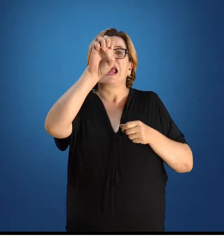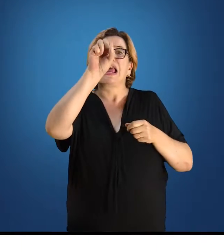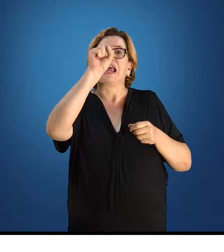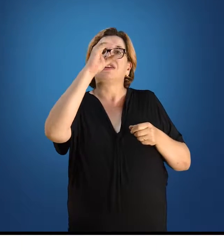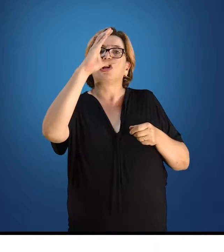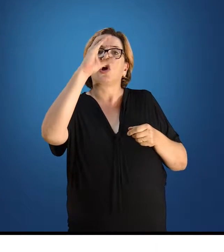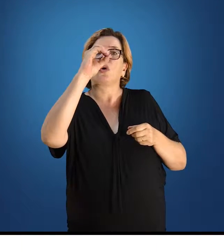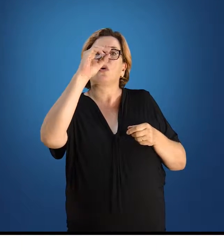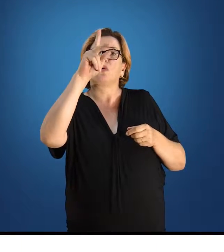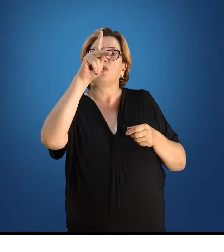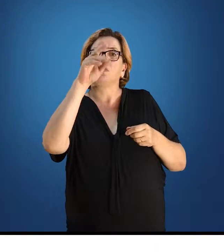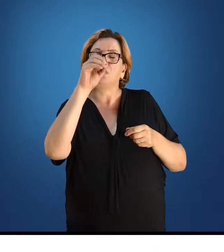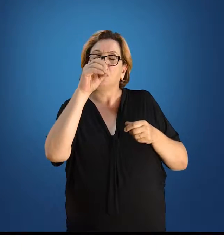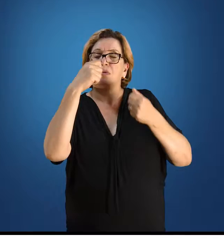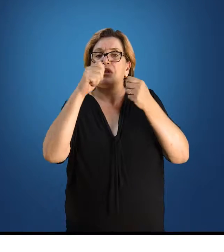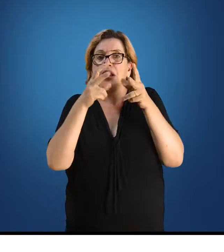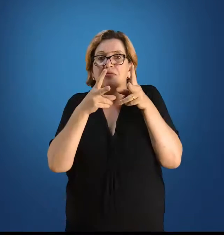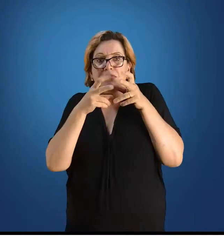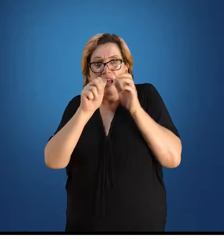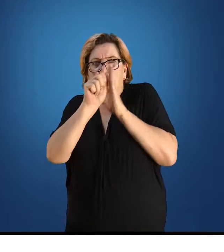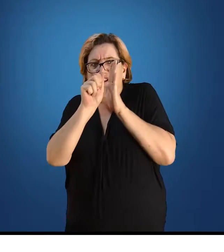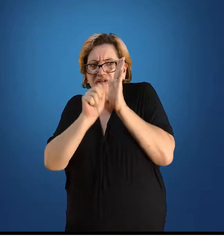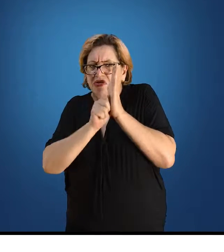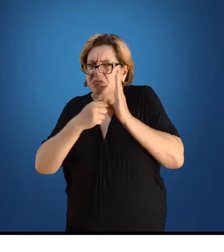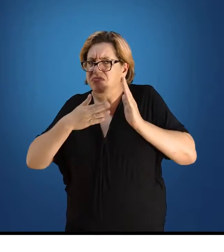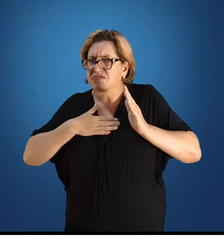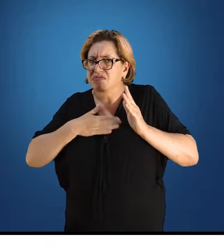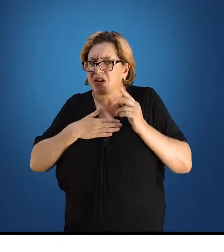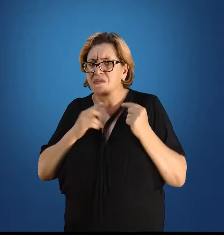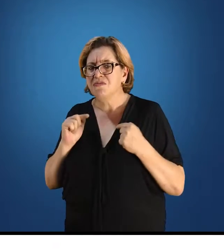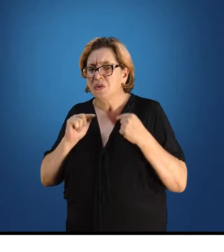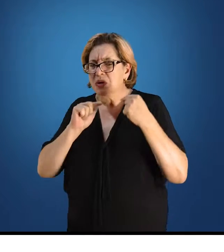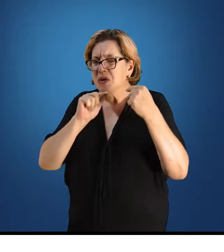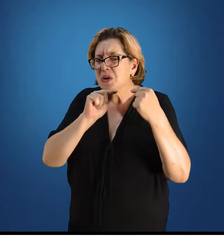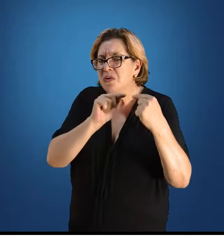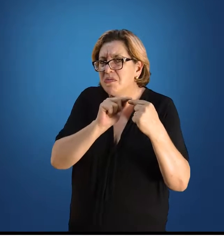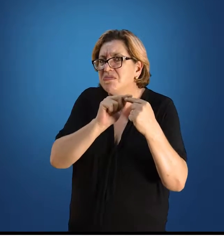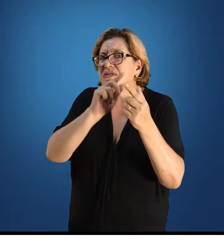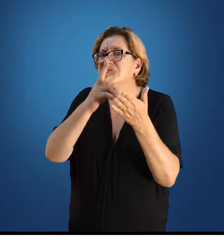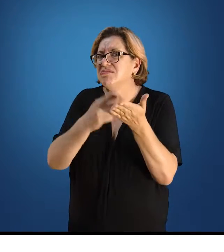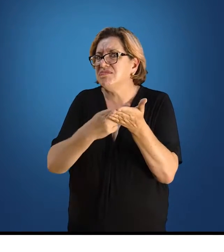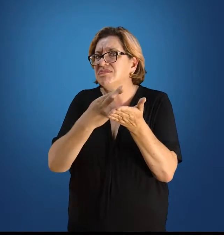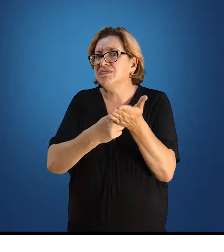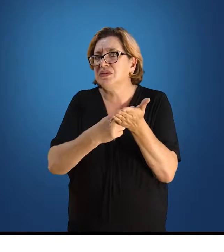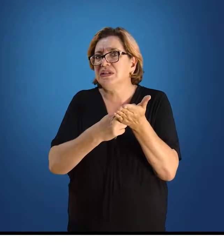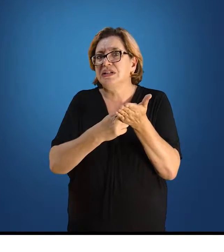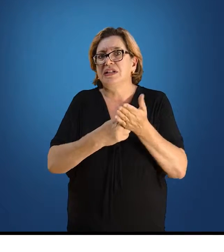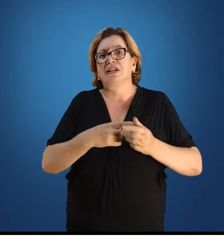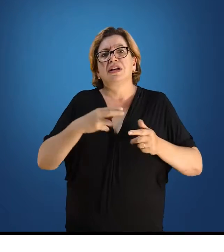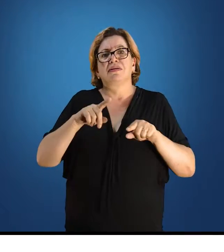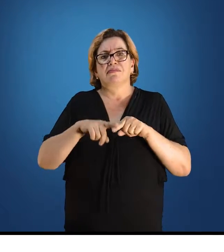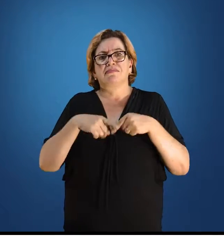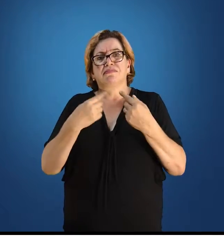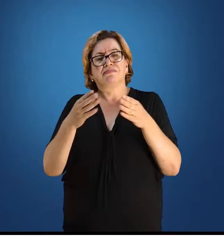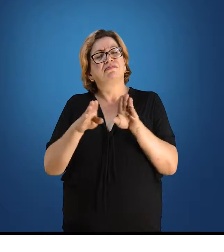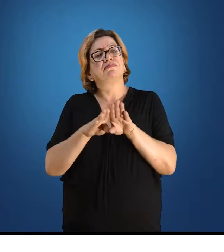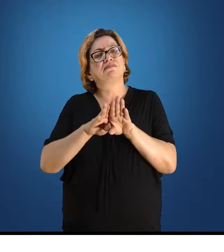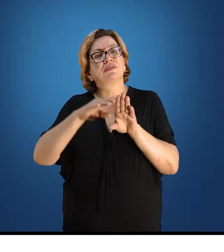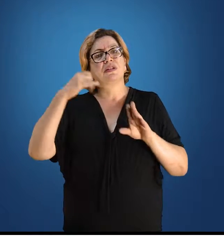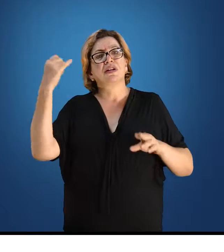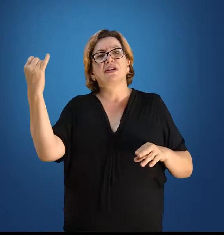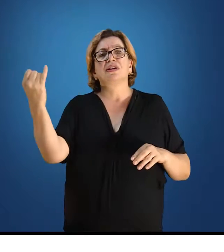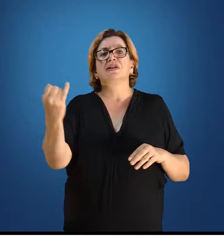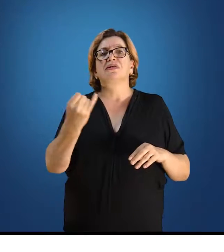seu artigo se enquadra no escopo dessa revista. E é muito importante entender se essa revista, qual é